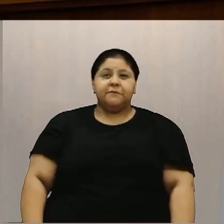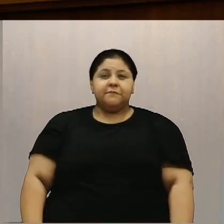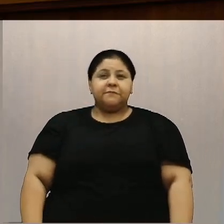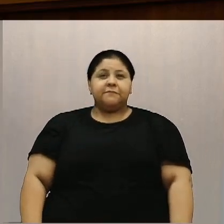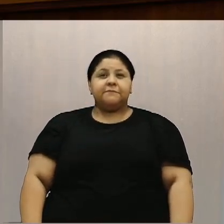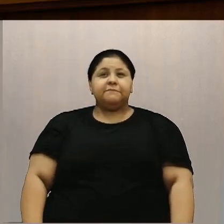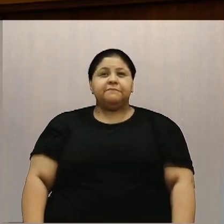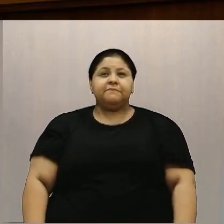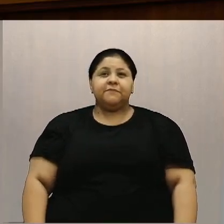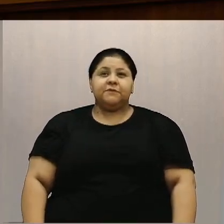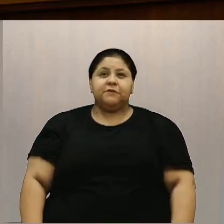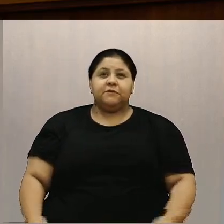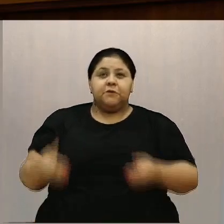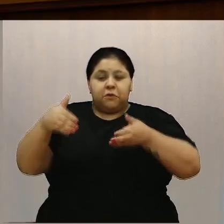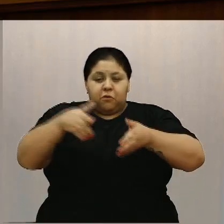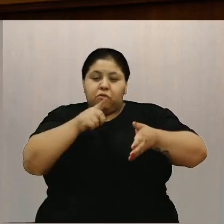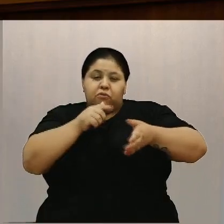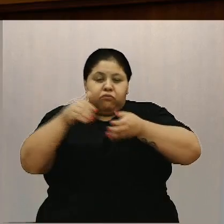mergulhadas no rio